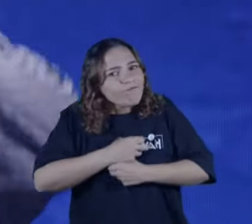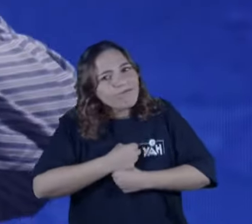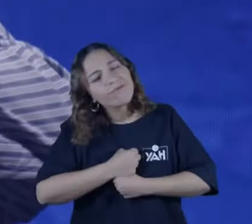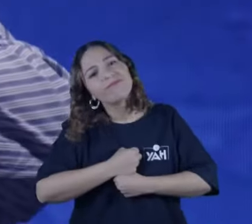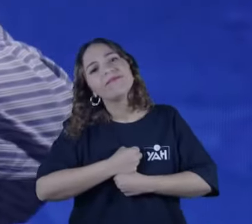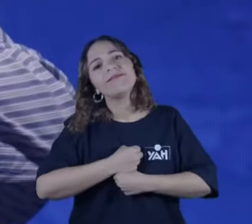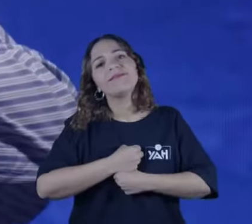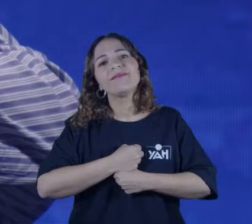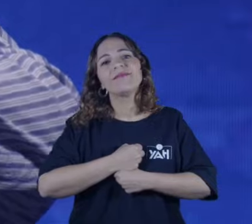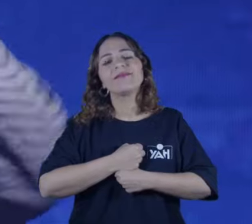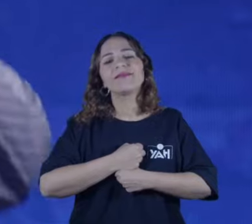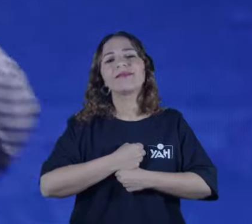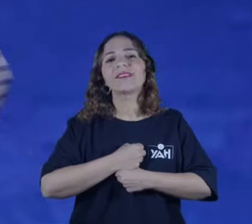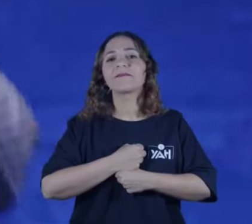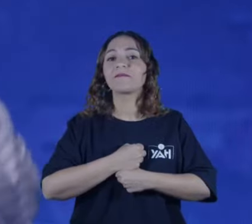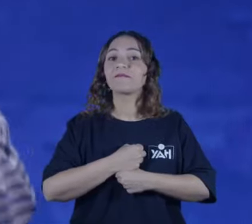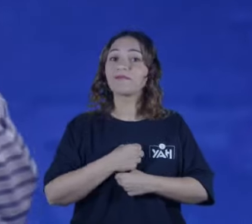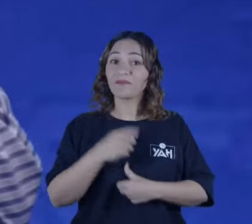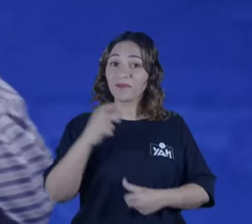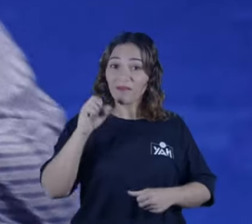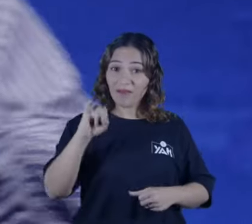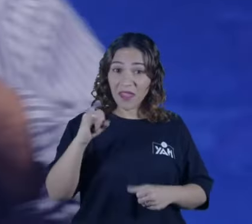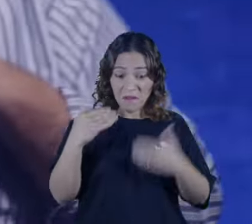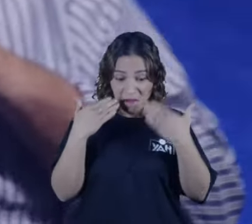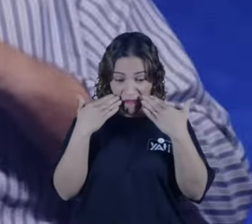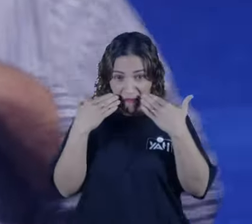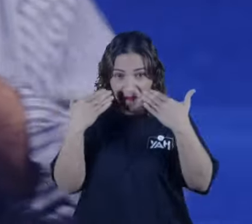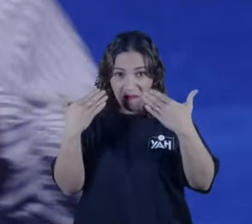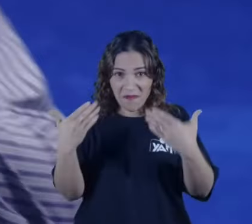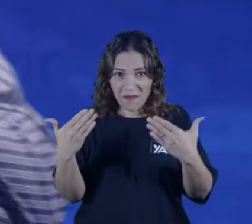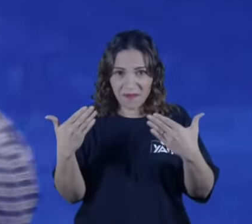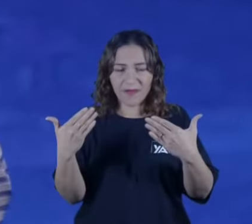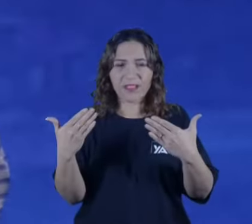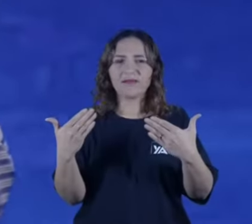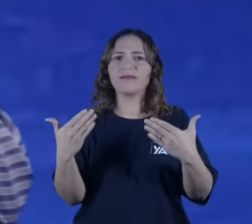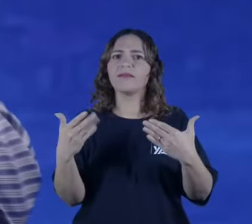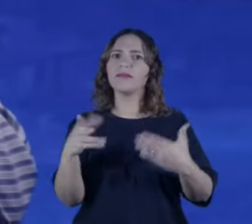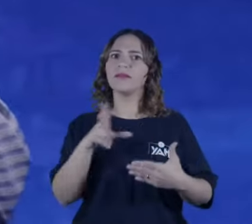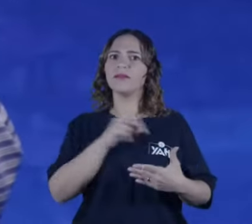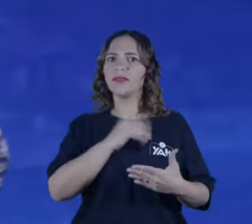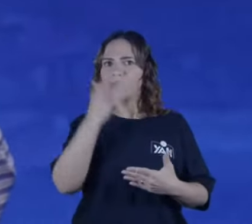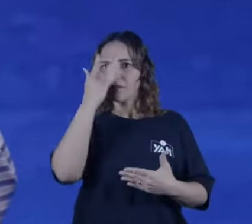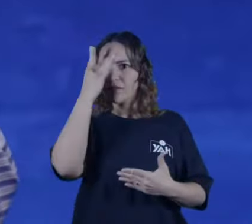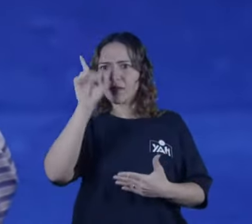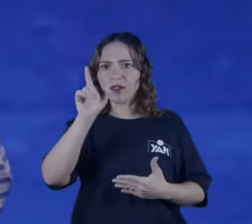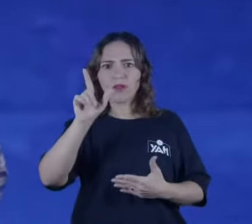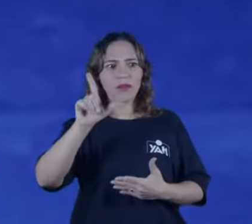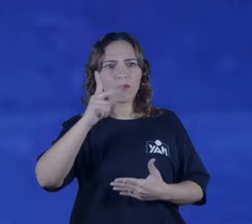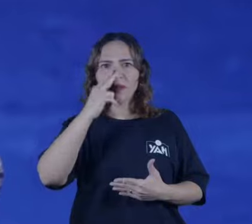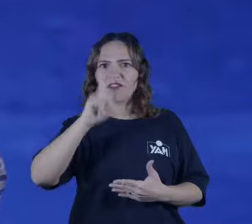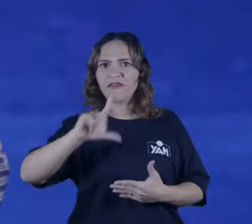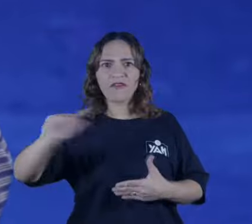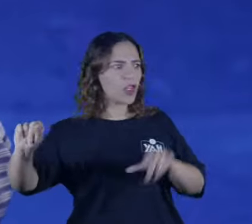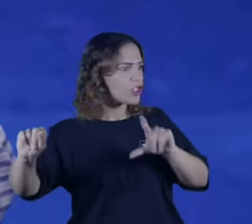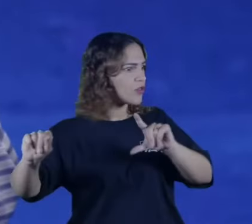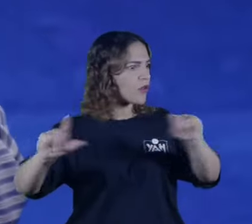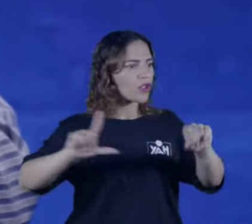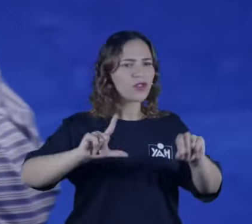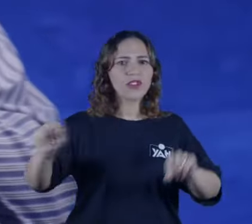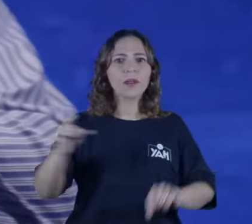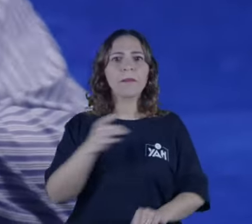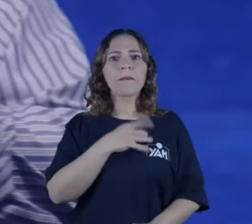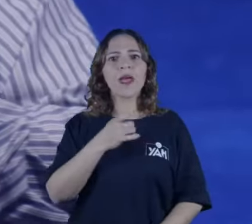que, quando era explicitada, fazia com que as pessoas fugissem de mim, tivessem medo de mim.